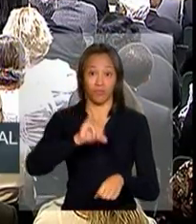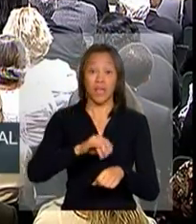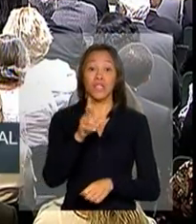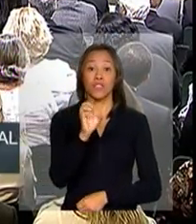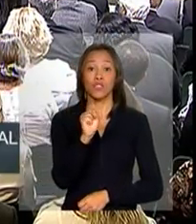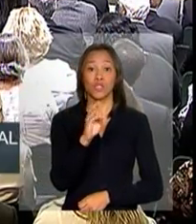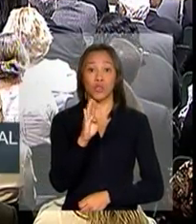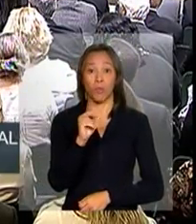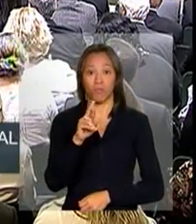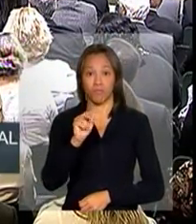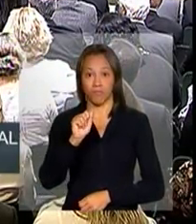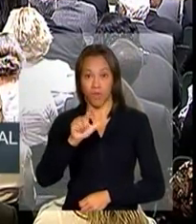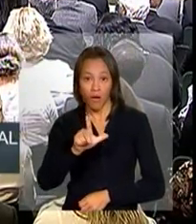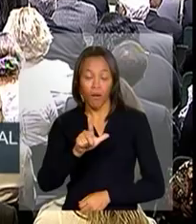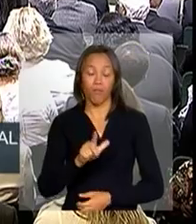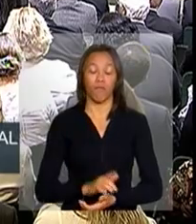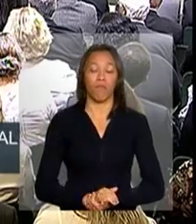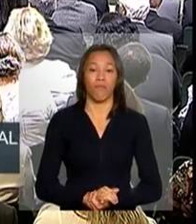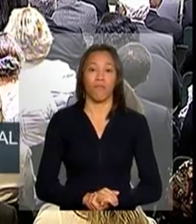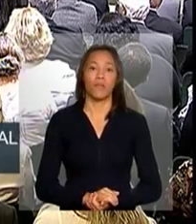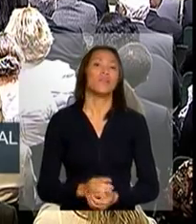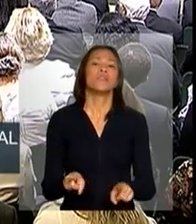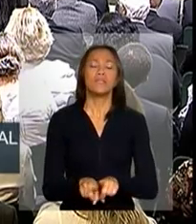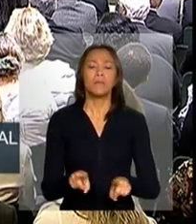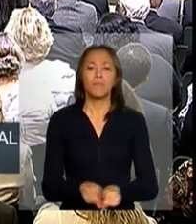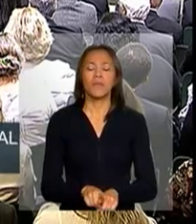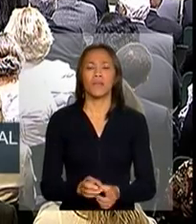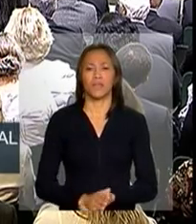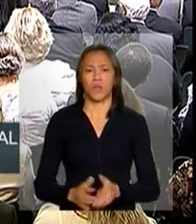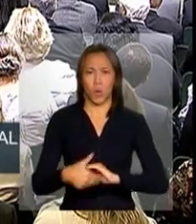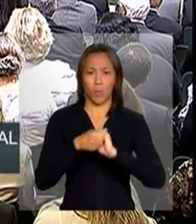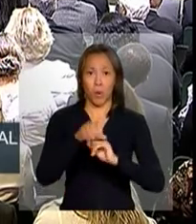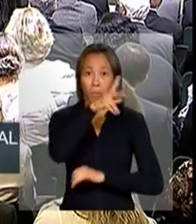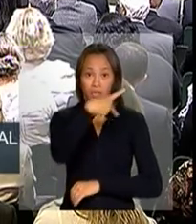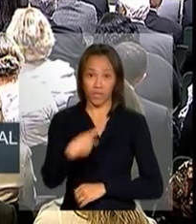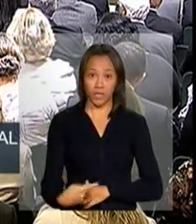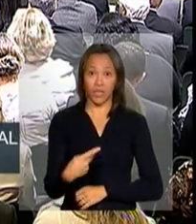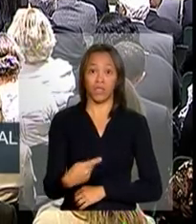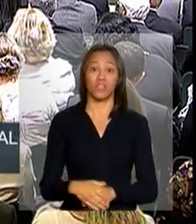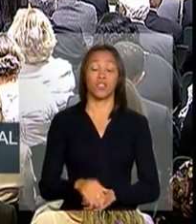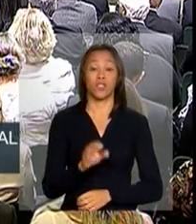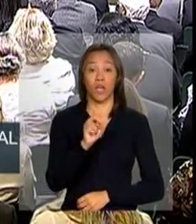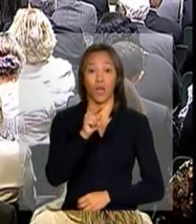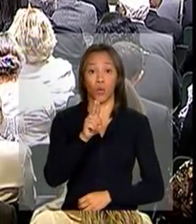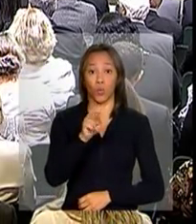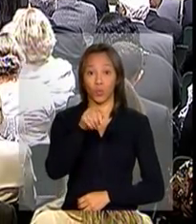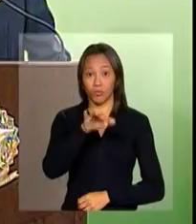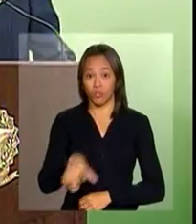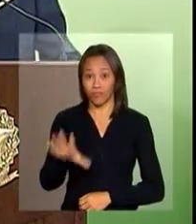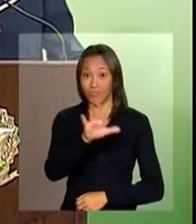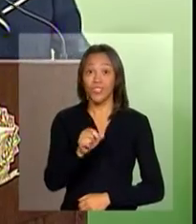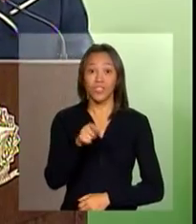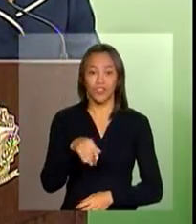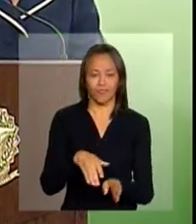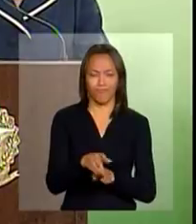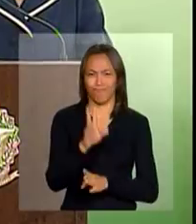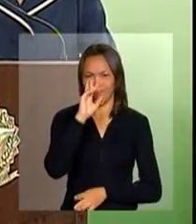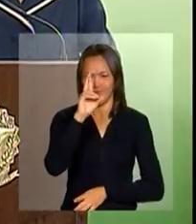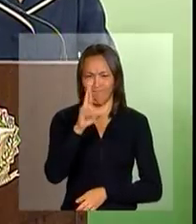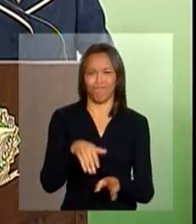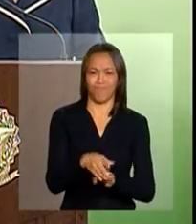Clodove Arruda. Cumprimentar a presidente da União Nacional dos Dirigentes Municipais de Educação,